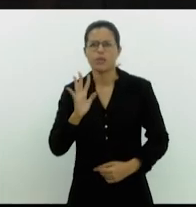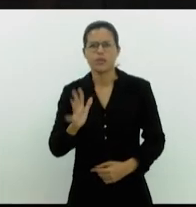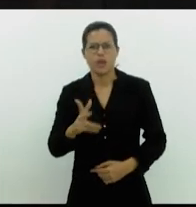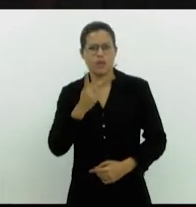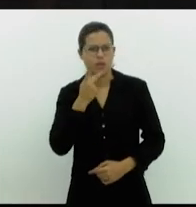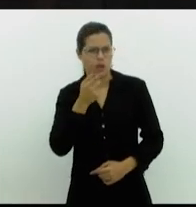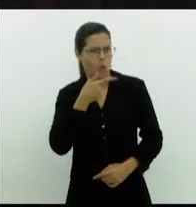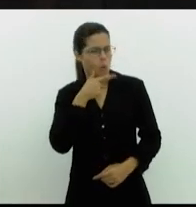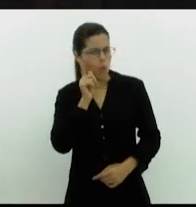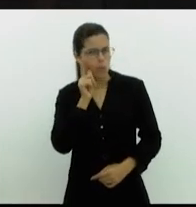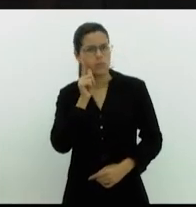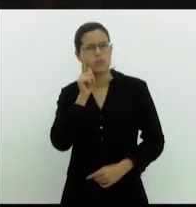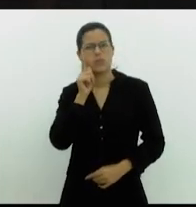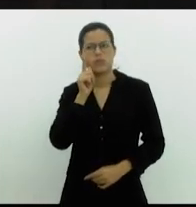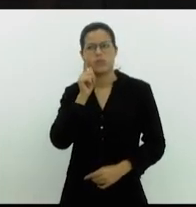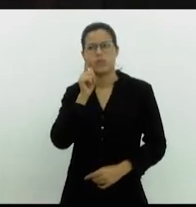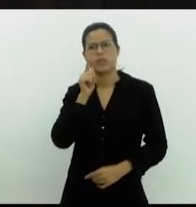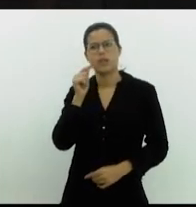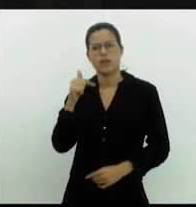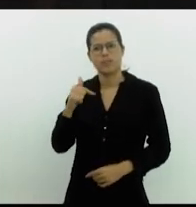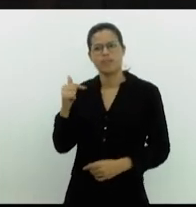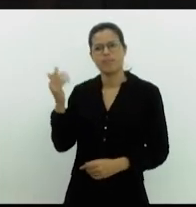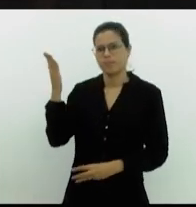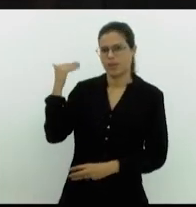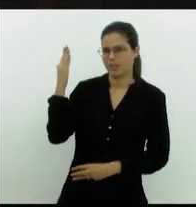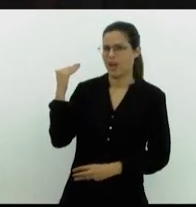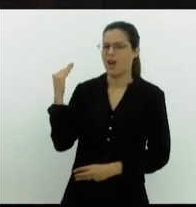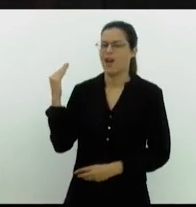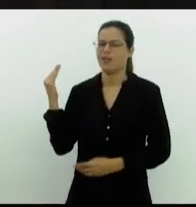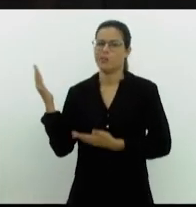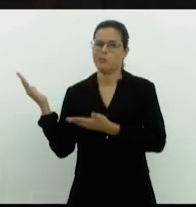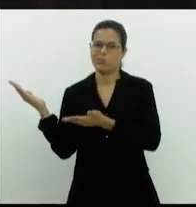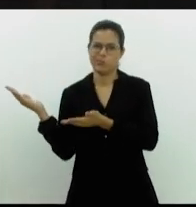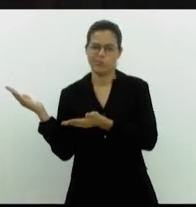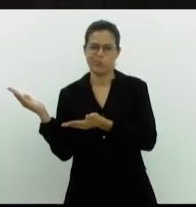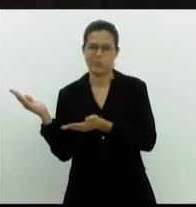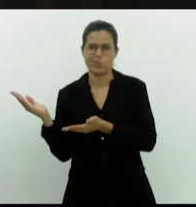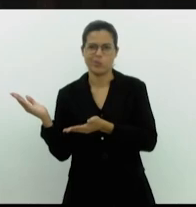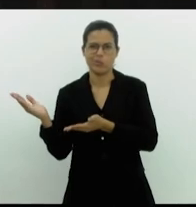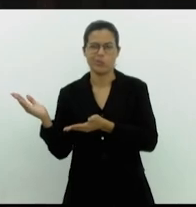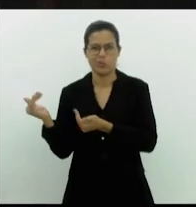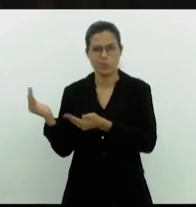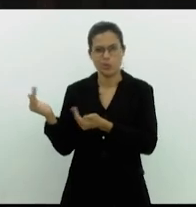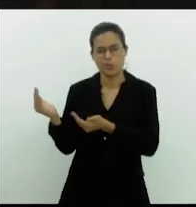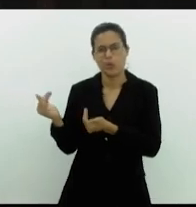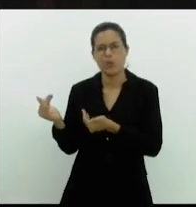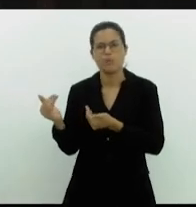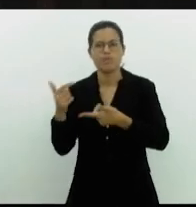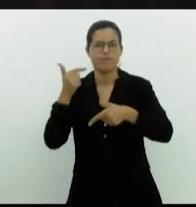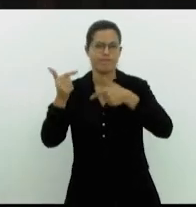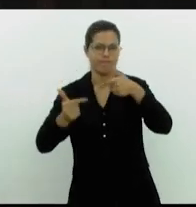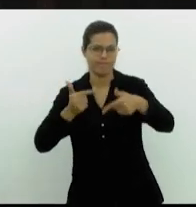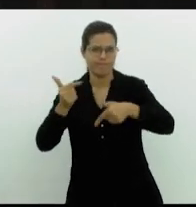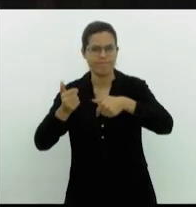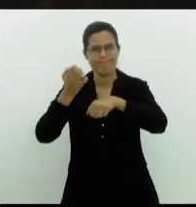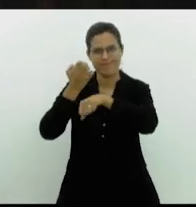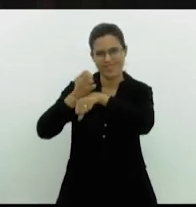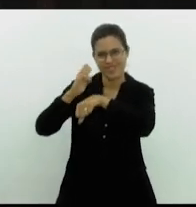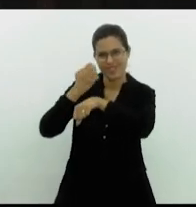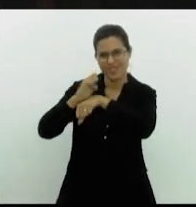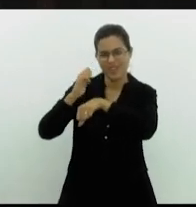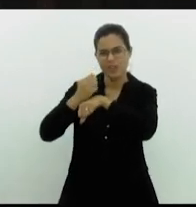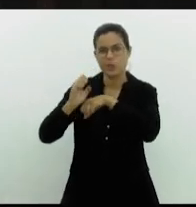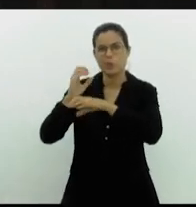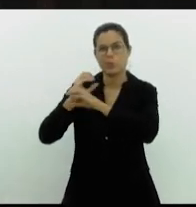de ontem, e quando jovem tive a oportunidade de trabalhar lá como estagiário na área da